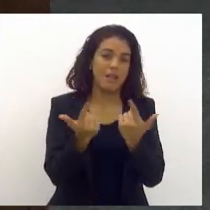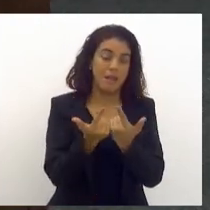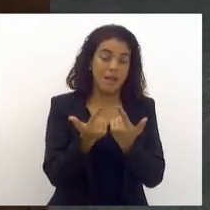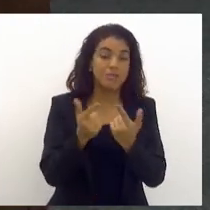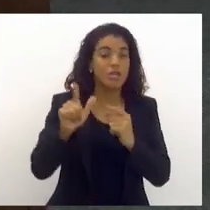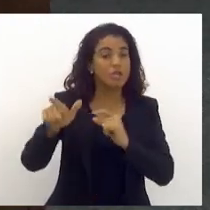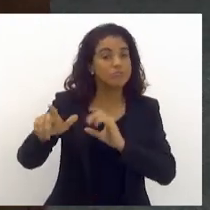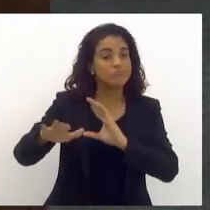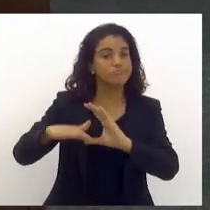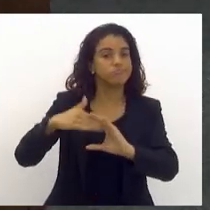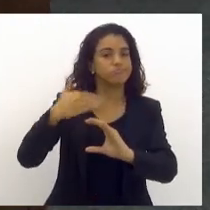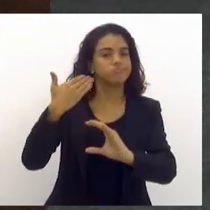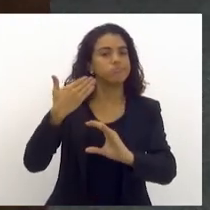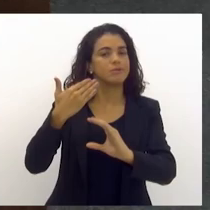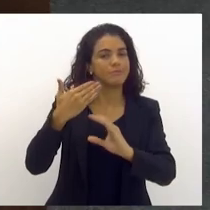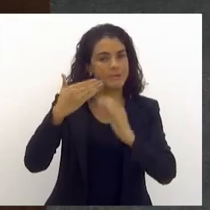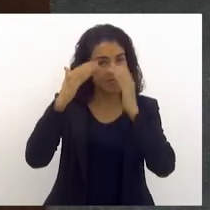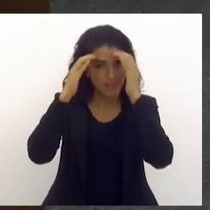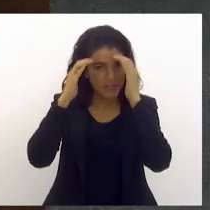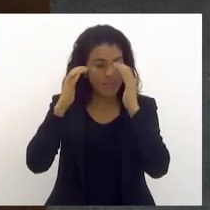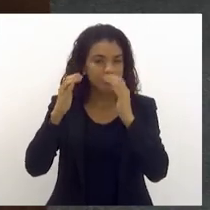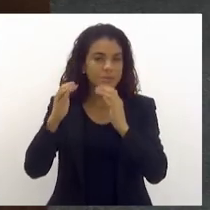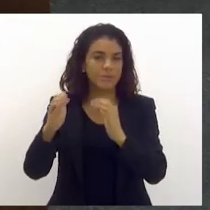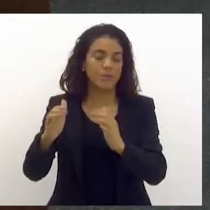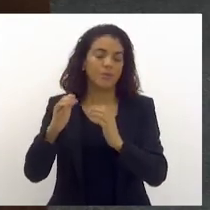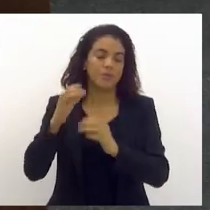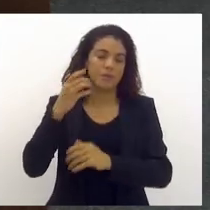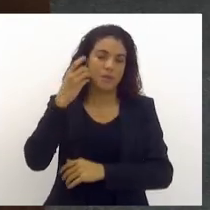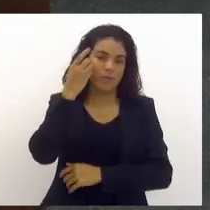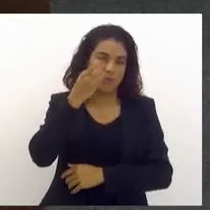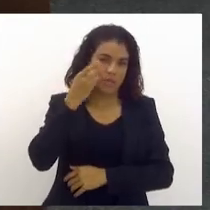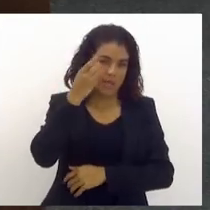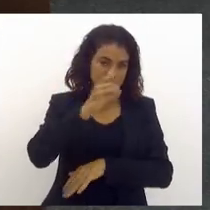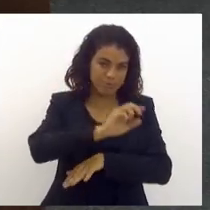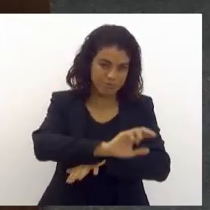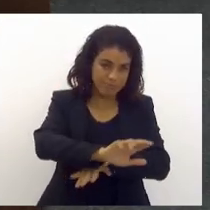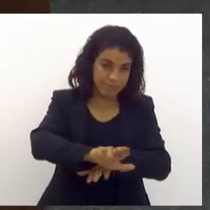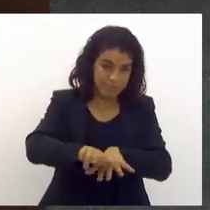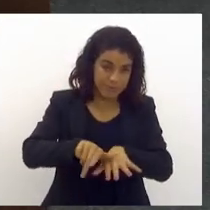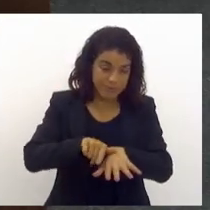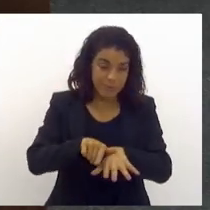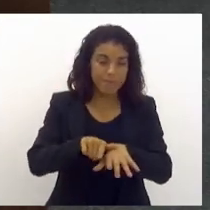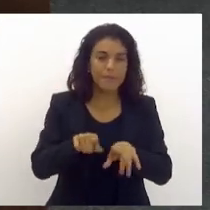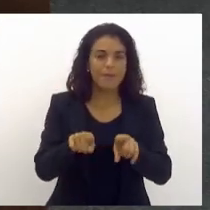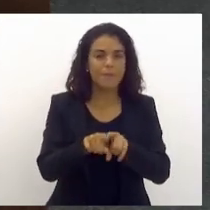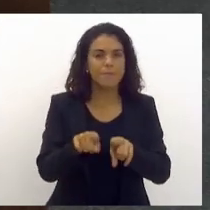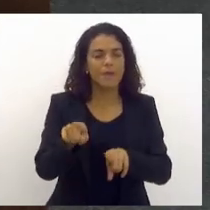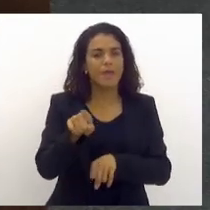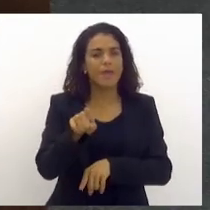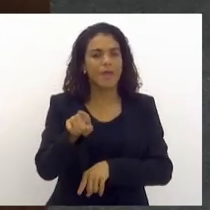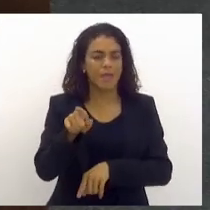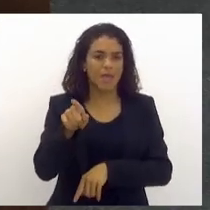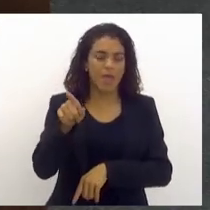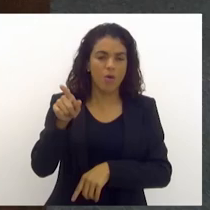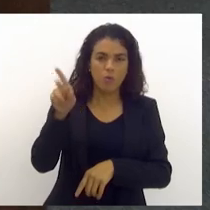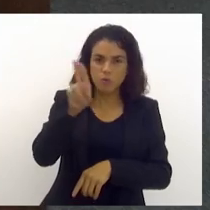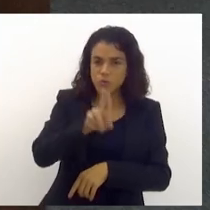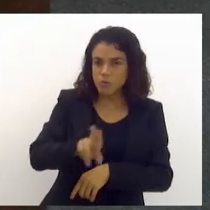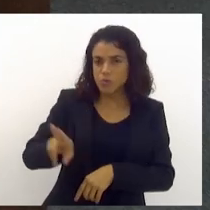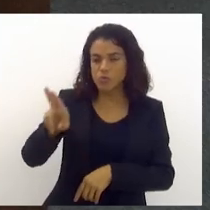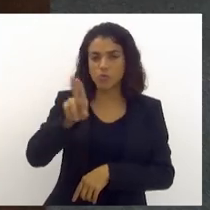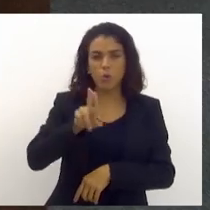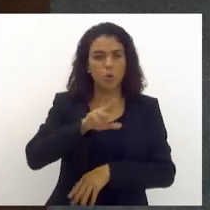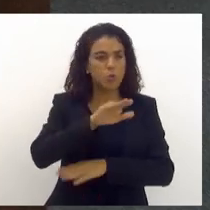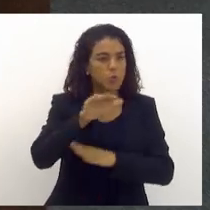recebeu e atendeu um conjunto de deputados e deputadas e usou todo o seu peso político para que a